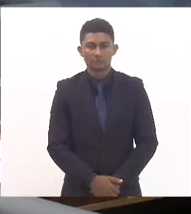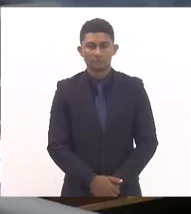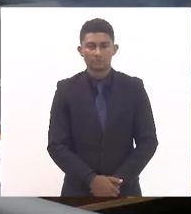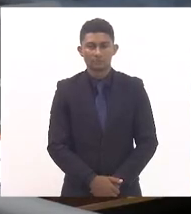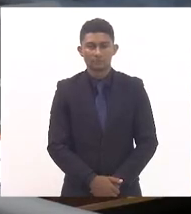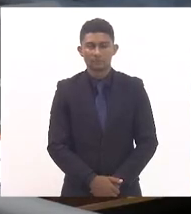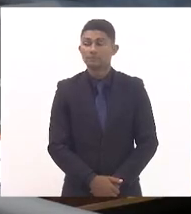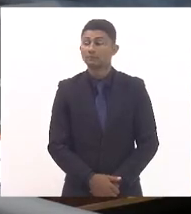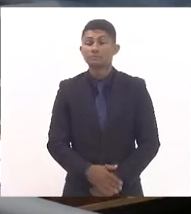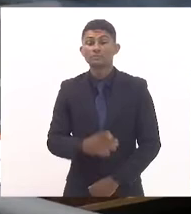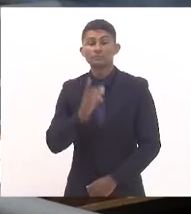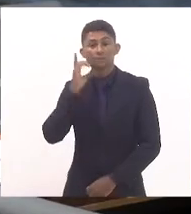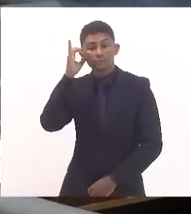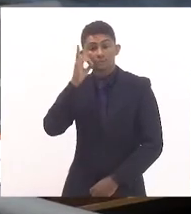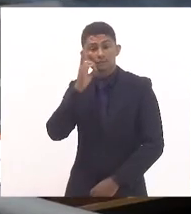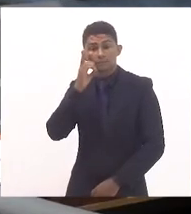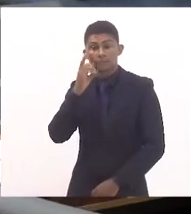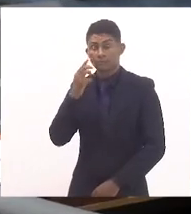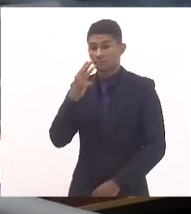Deputado Márcio Pacheco.